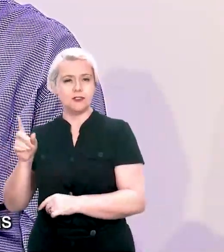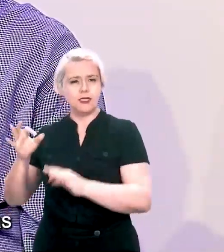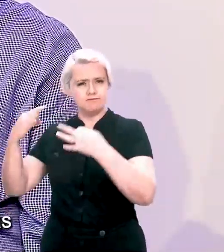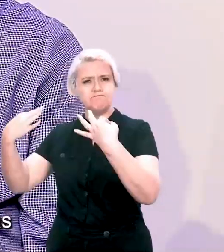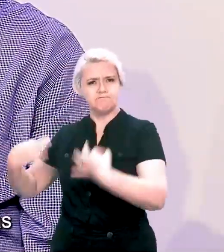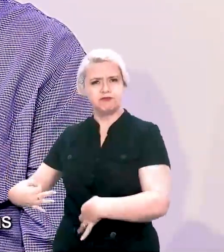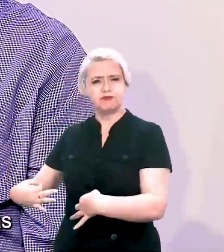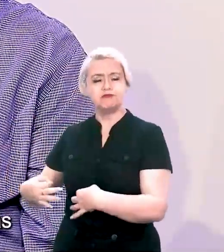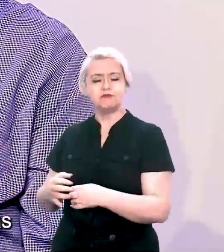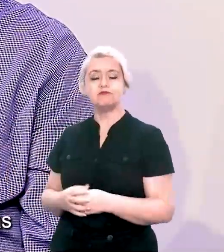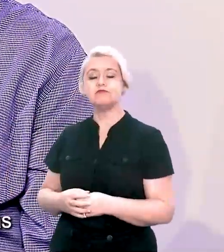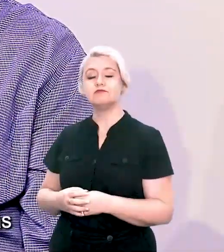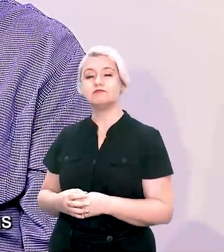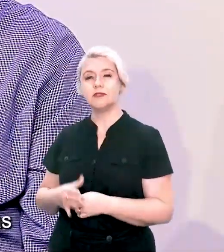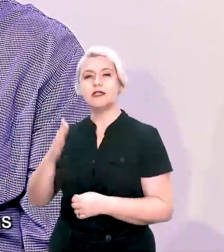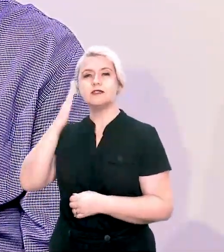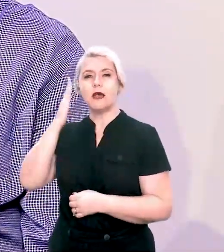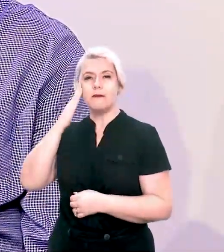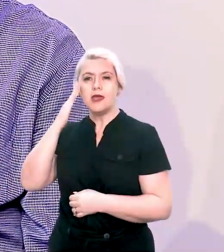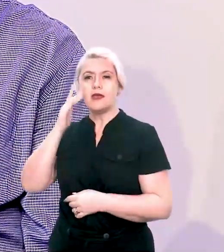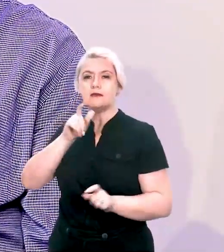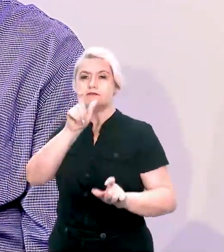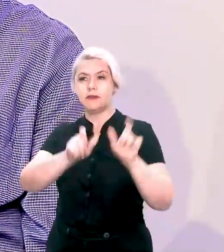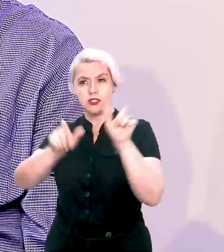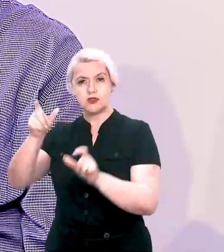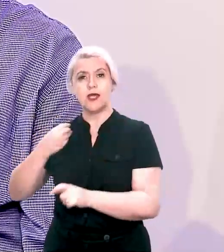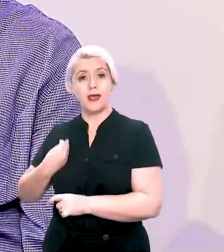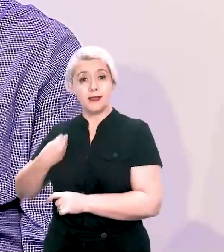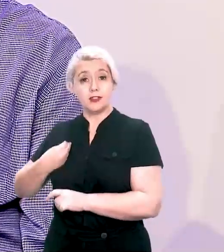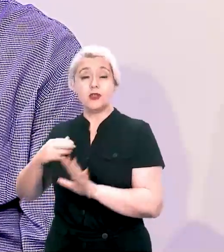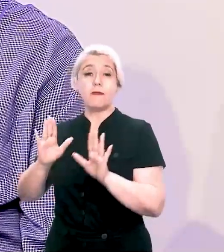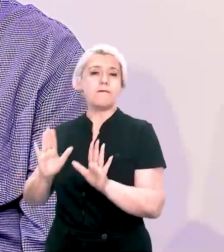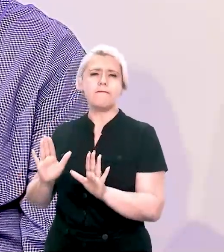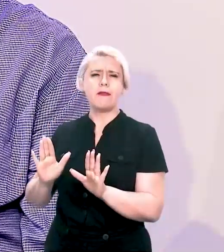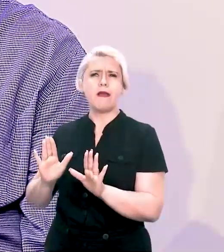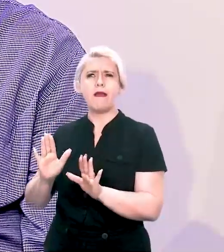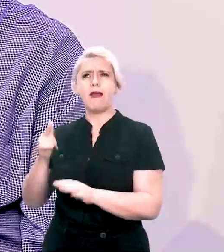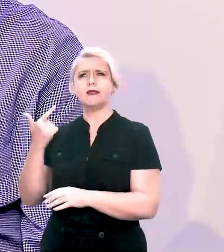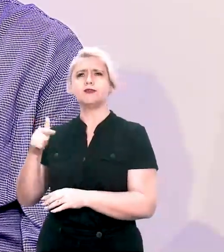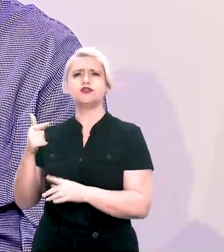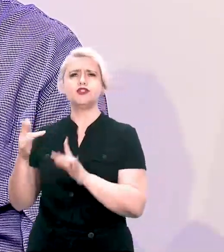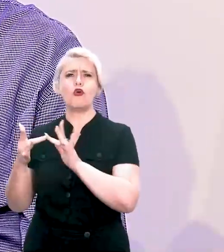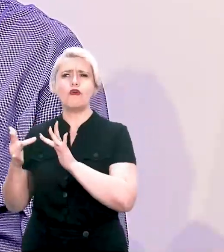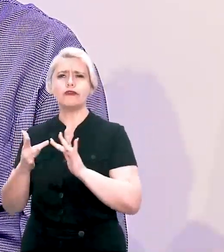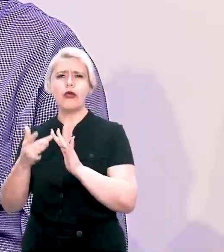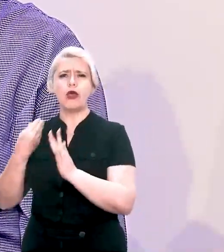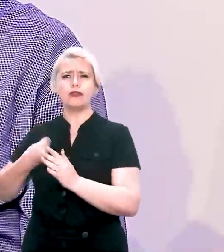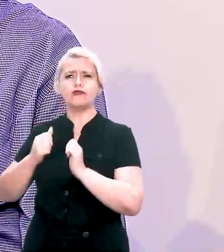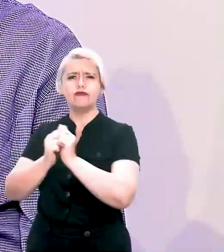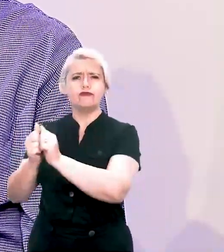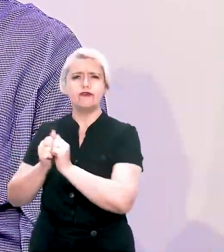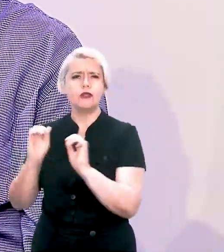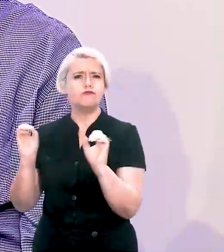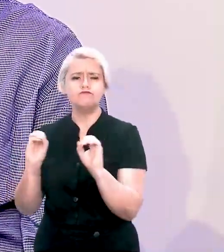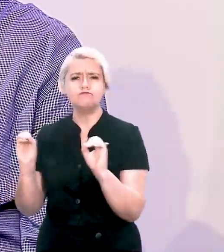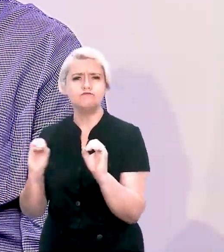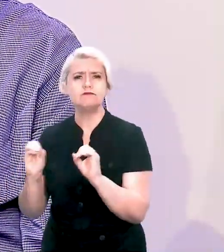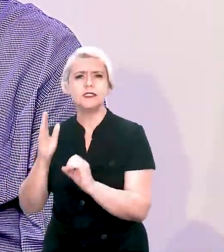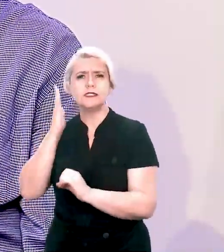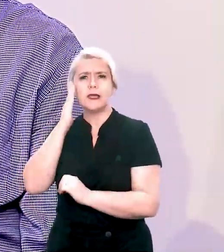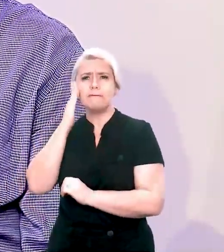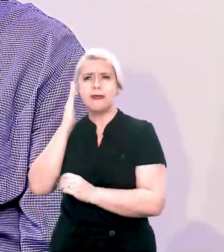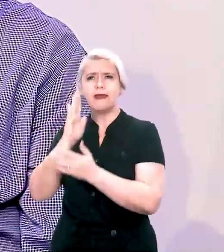certamente sabia que essas pessoas existiam, mas não tinha convivência com elas, sabia pouco, não